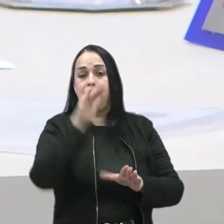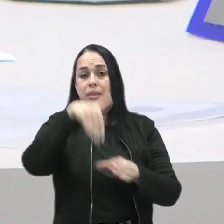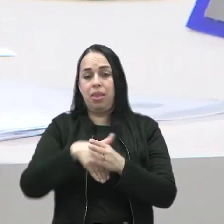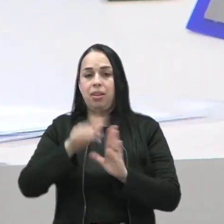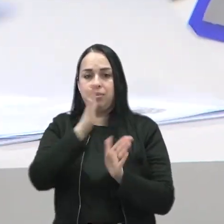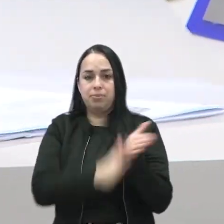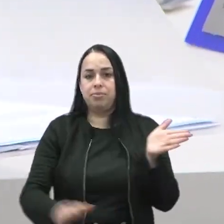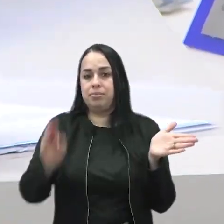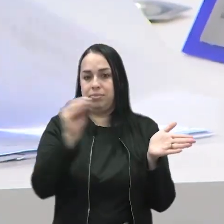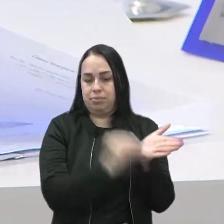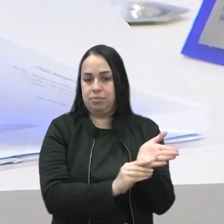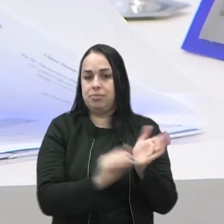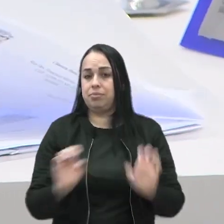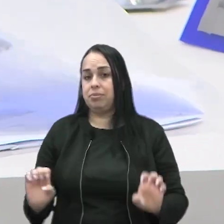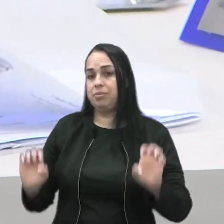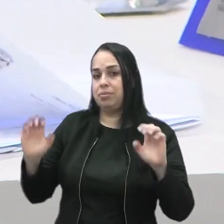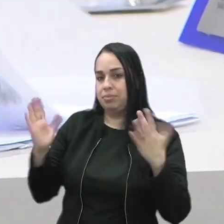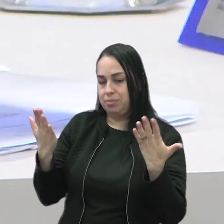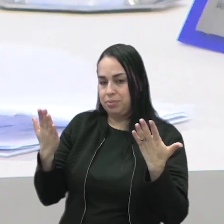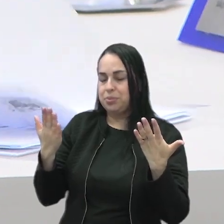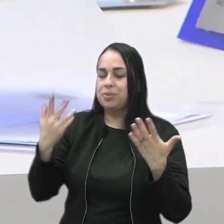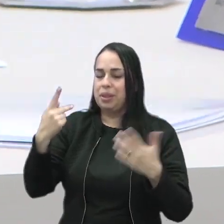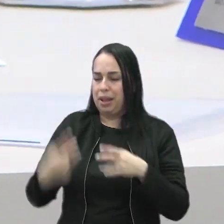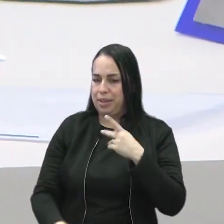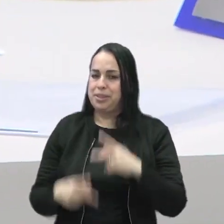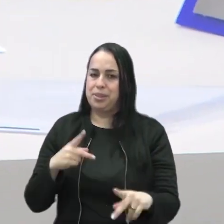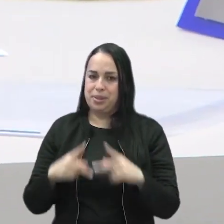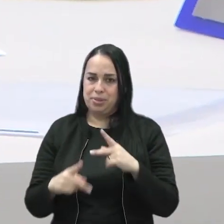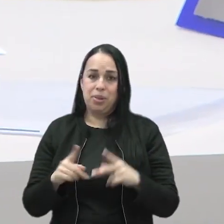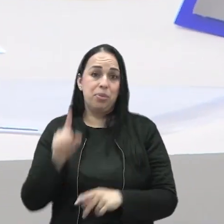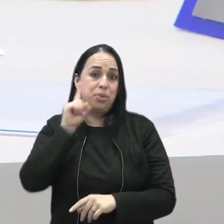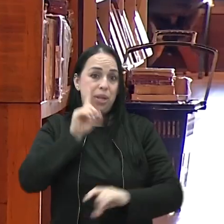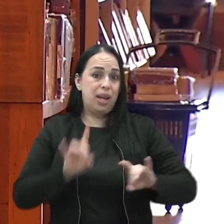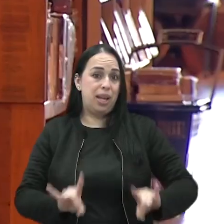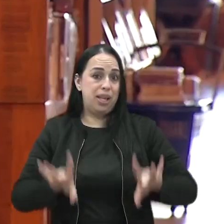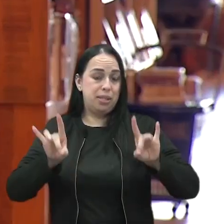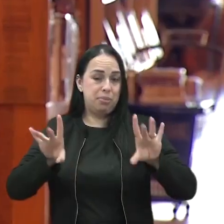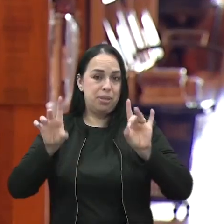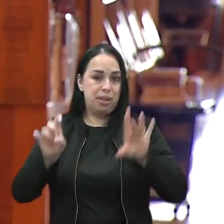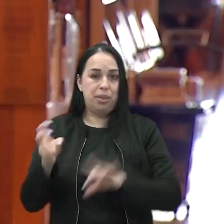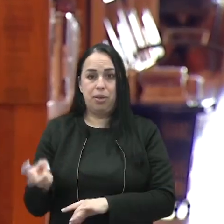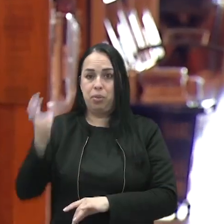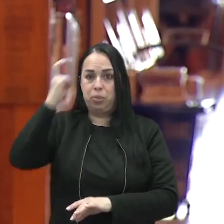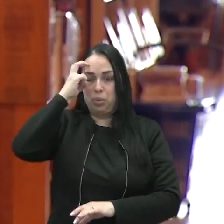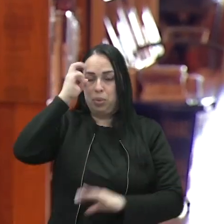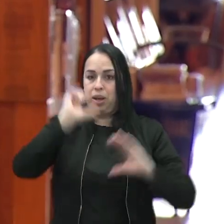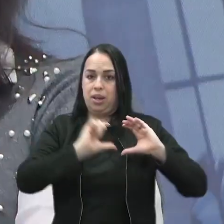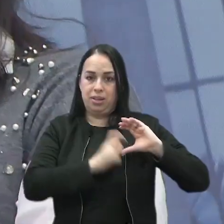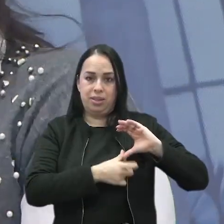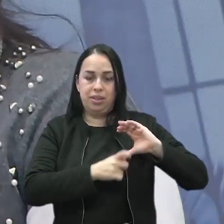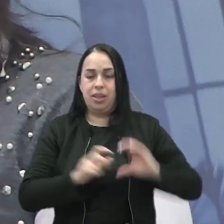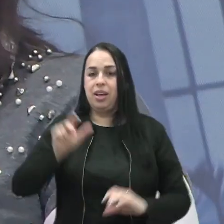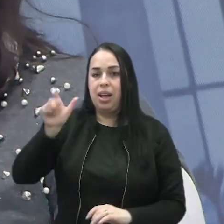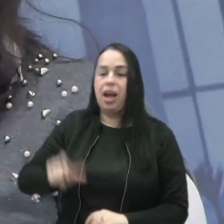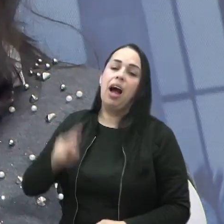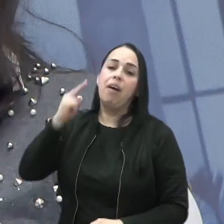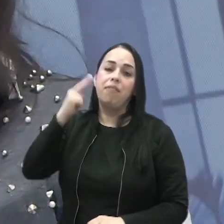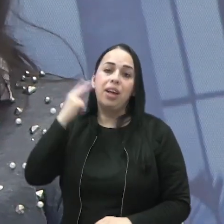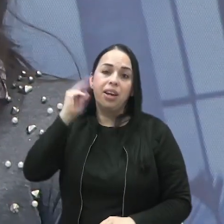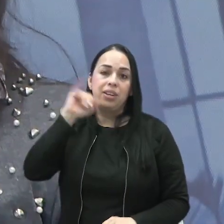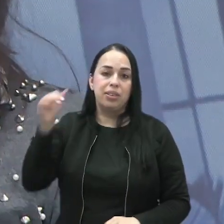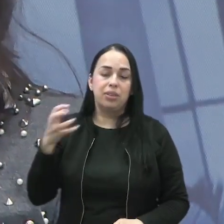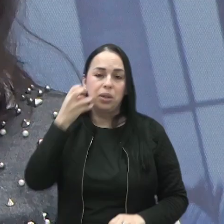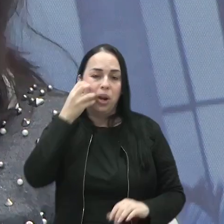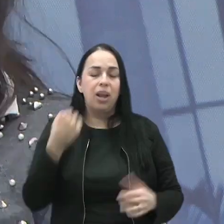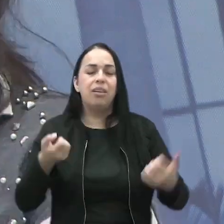incluiu no calendário oficial de festas e comemorações do município o Dia da Cultura Geek. A vereadora